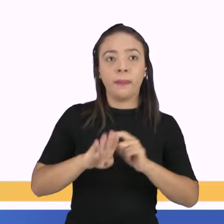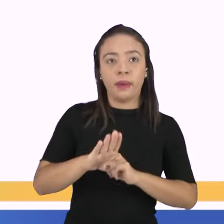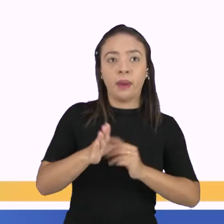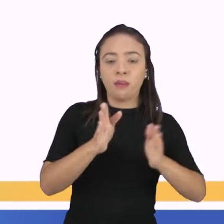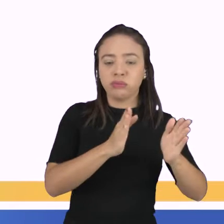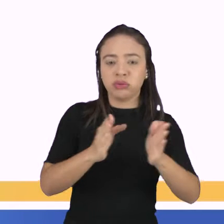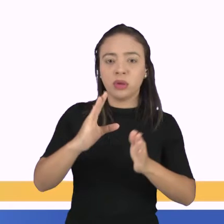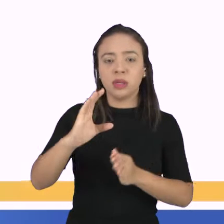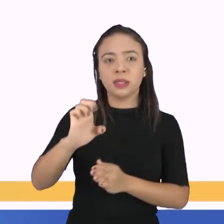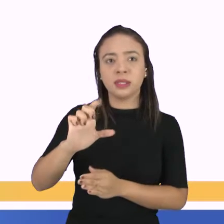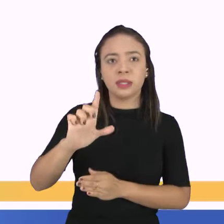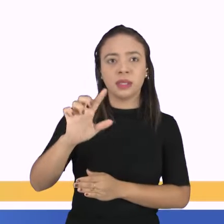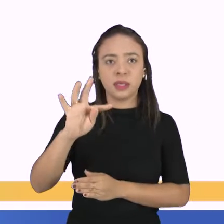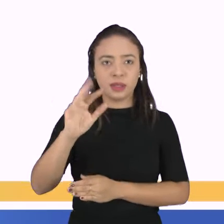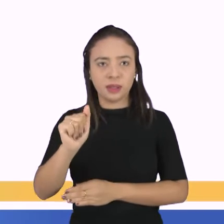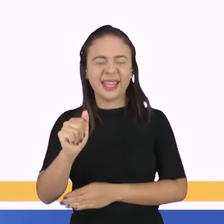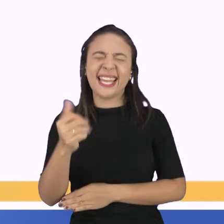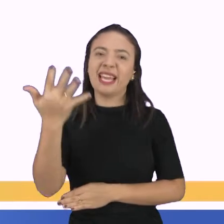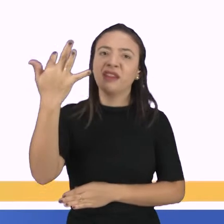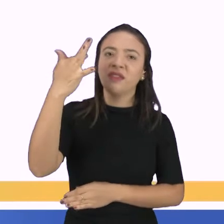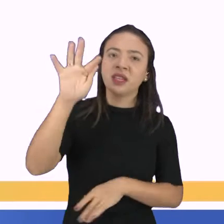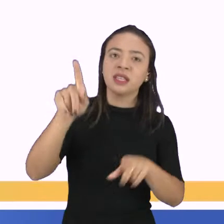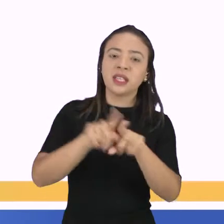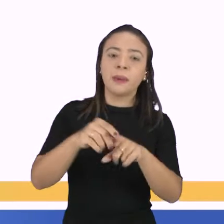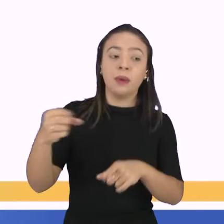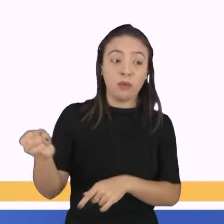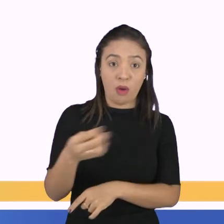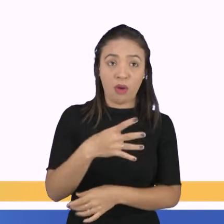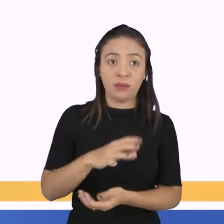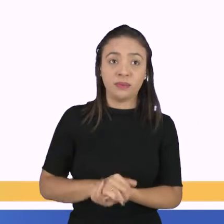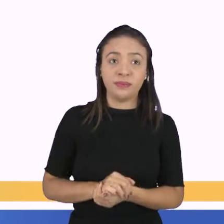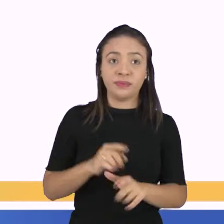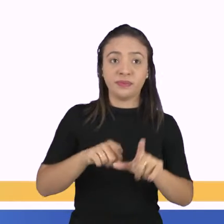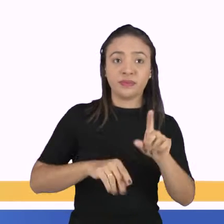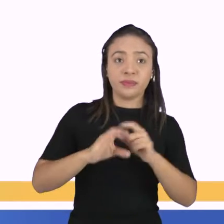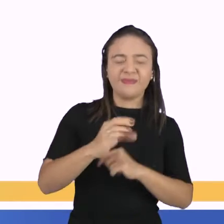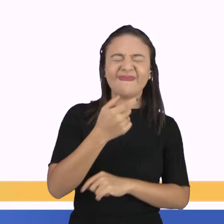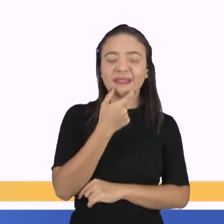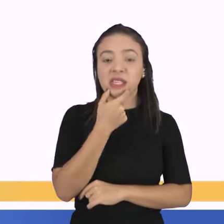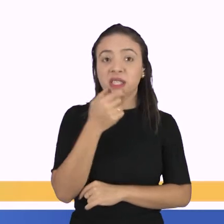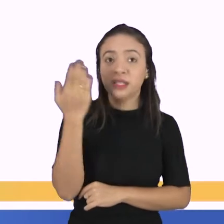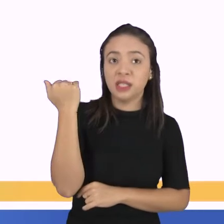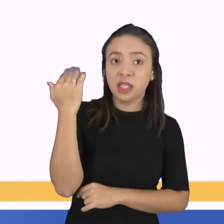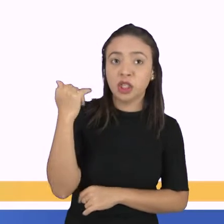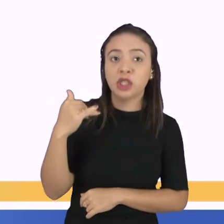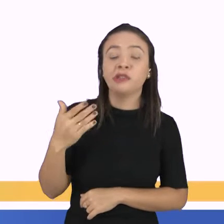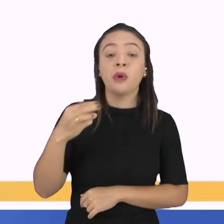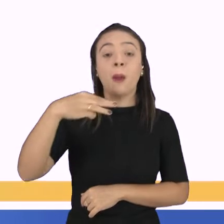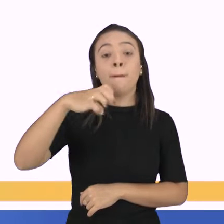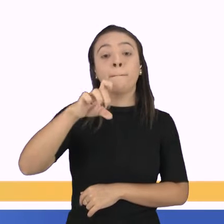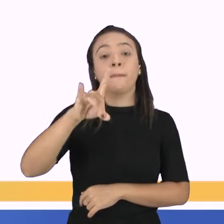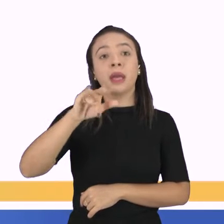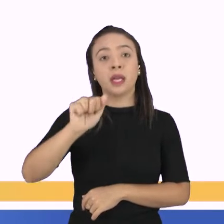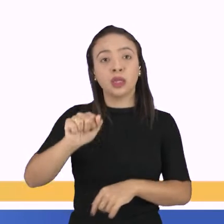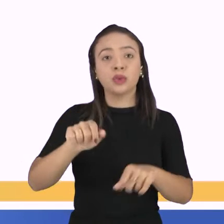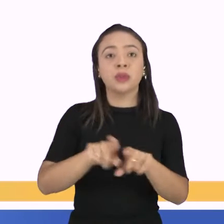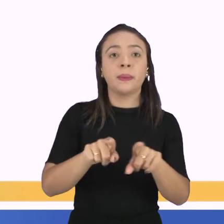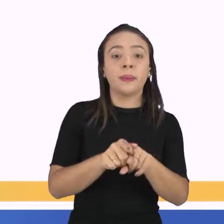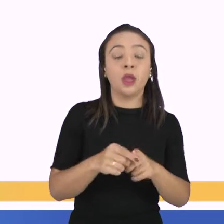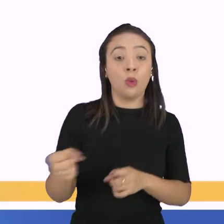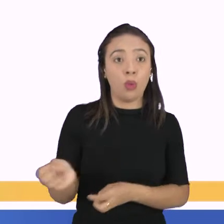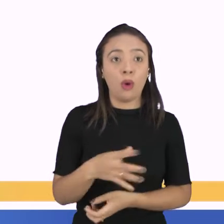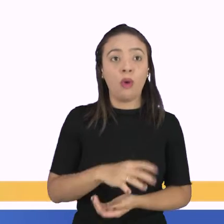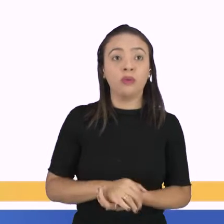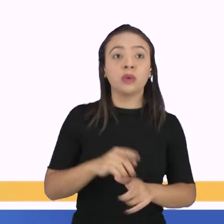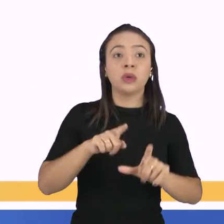moderno. Letra C, inglês antigo, médio e moderno. Letra D,